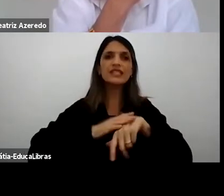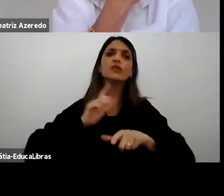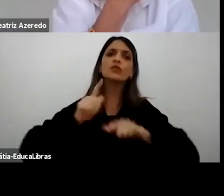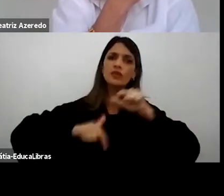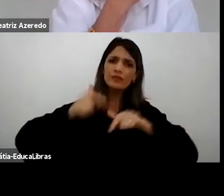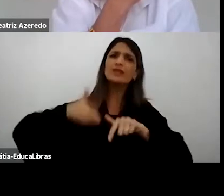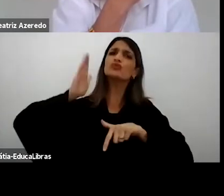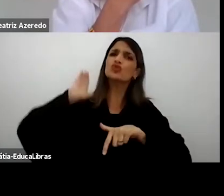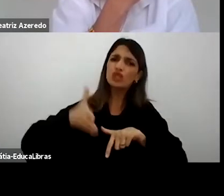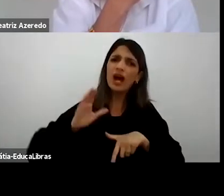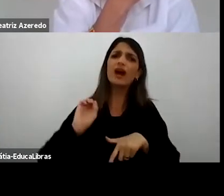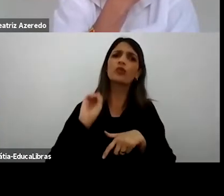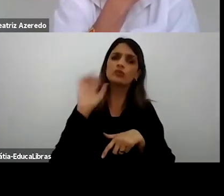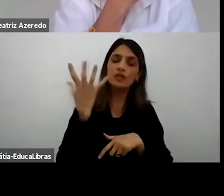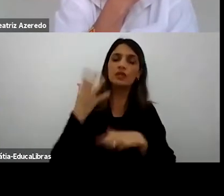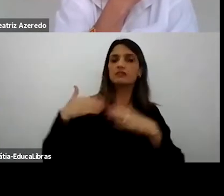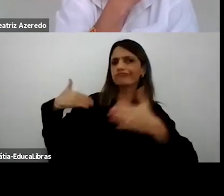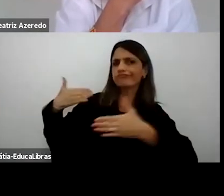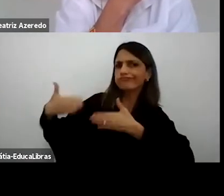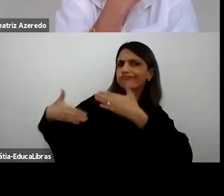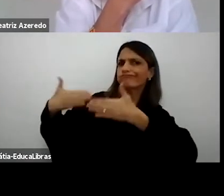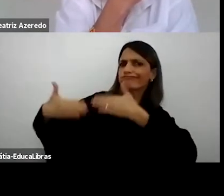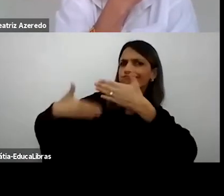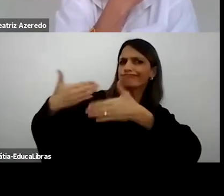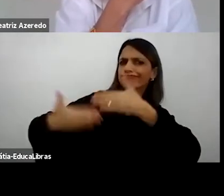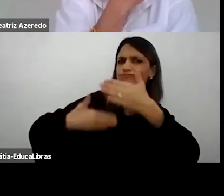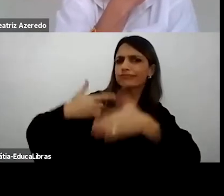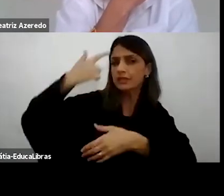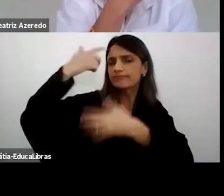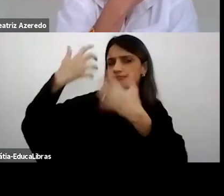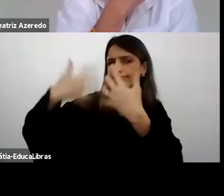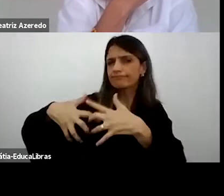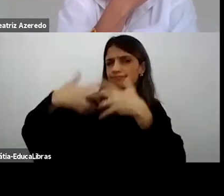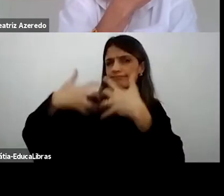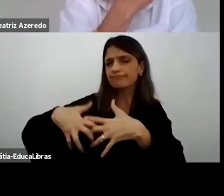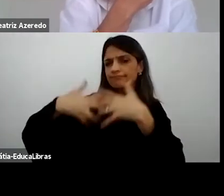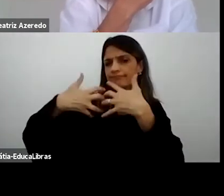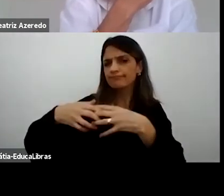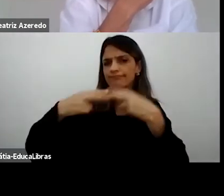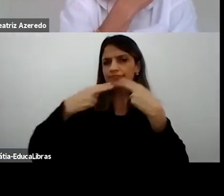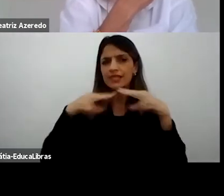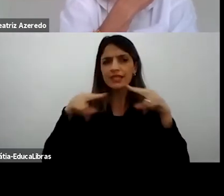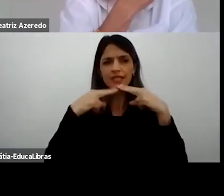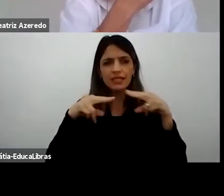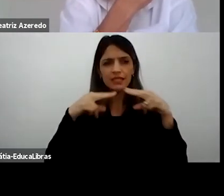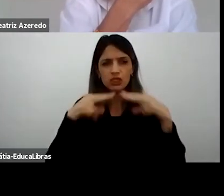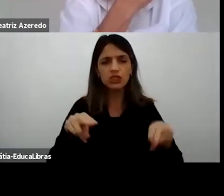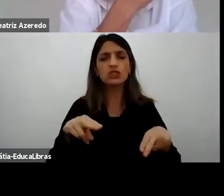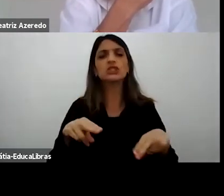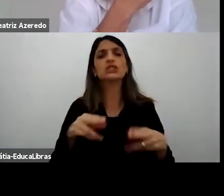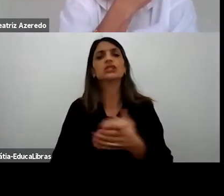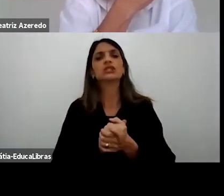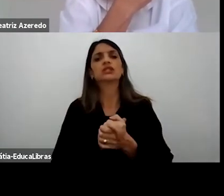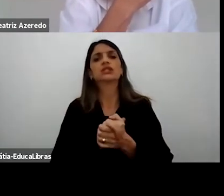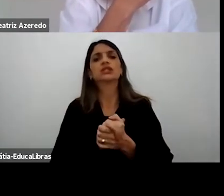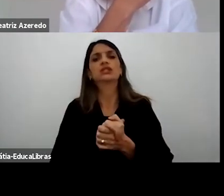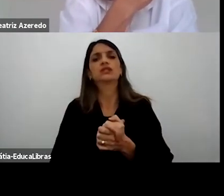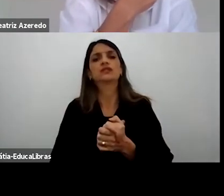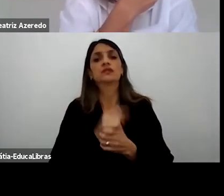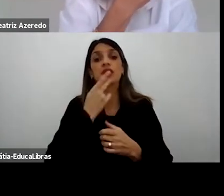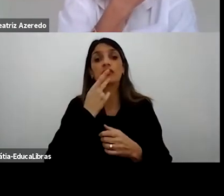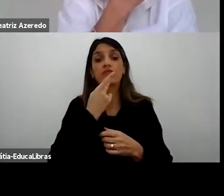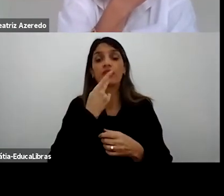ações e reflexões sobre as narrativas e a forma como a gente quer ver o doar no